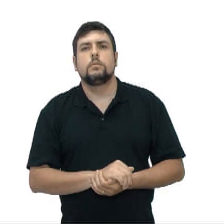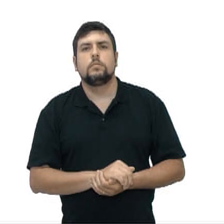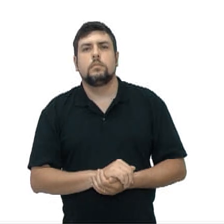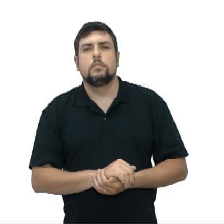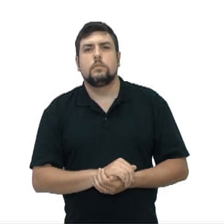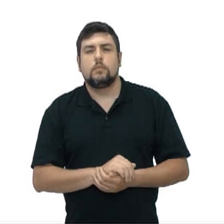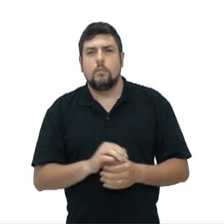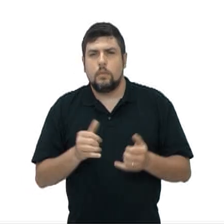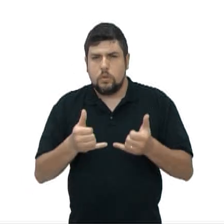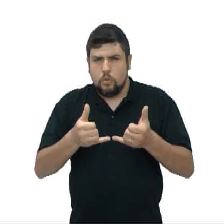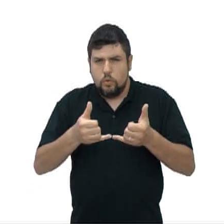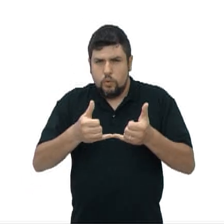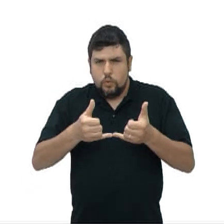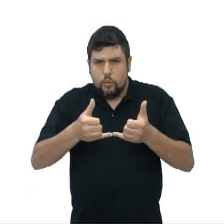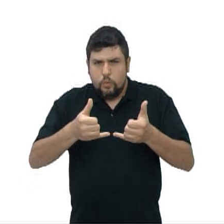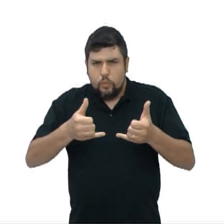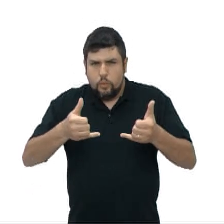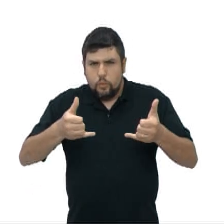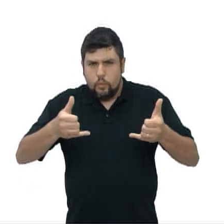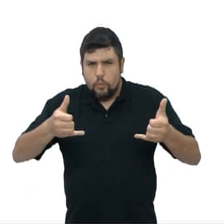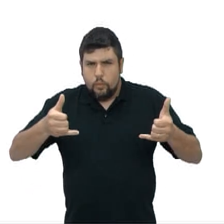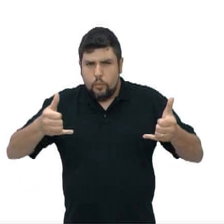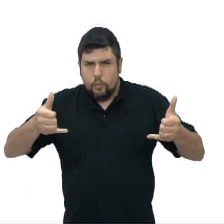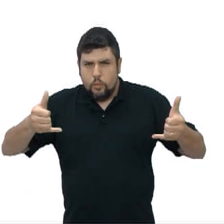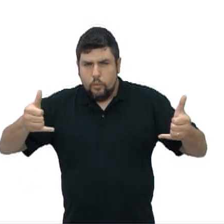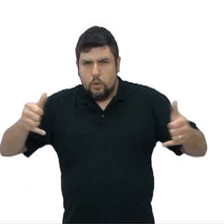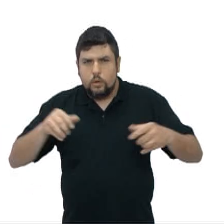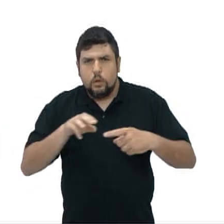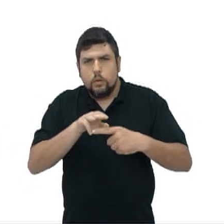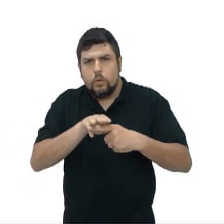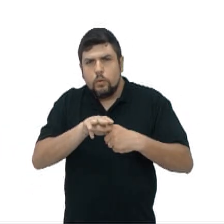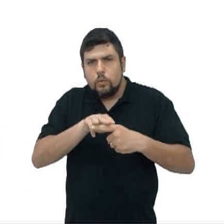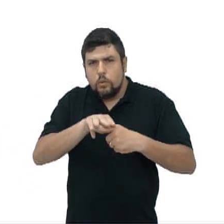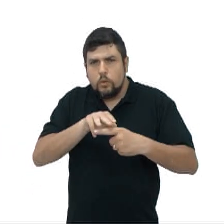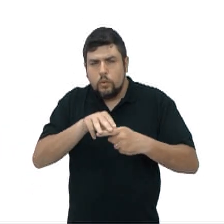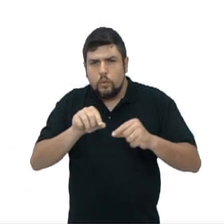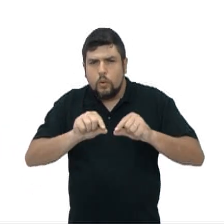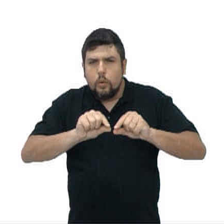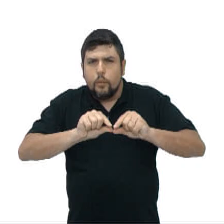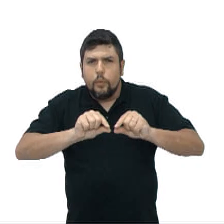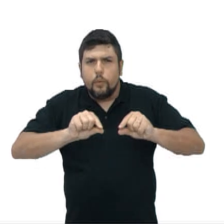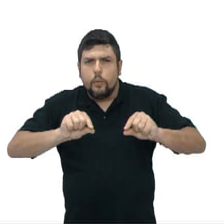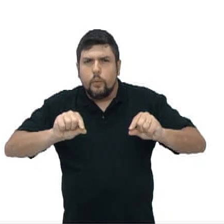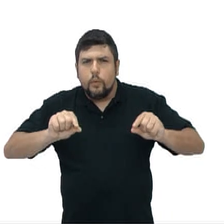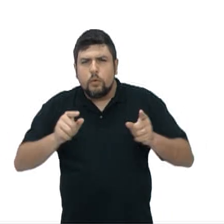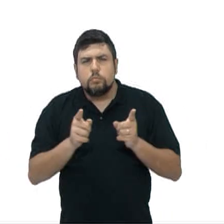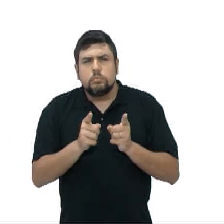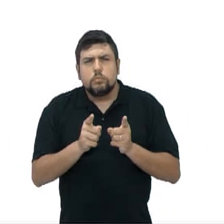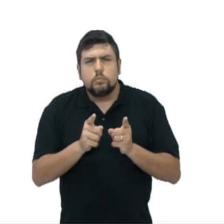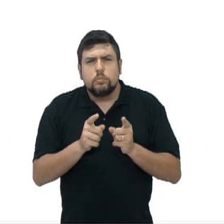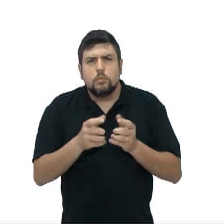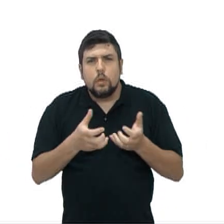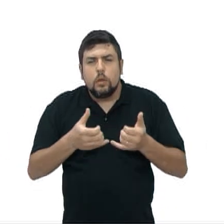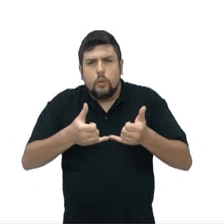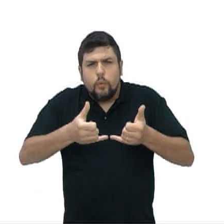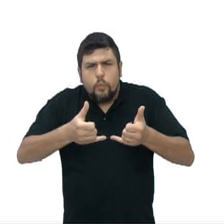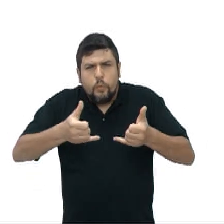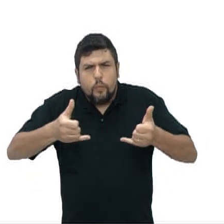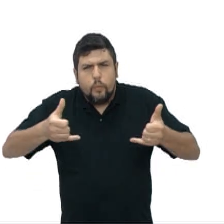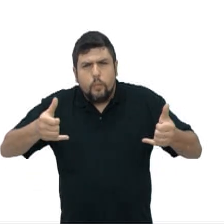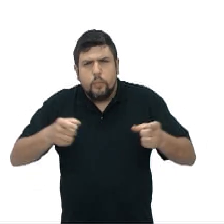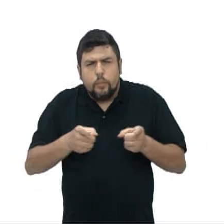aumentarmos o comprimento de um resistor, sem variarmos outros parâmetros tais como área